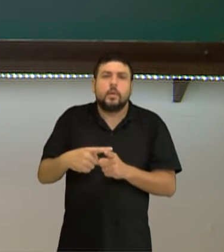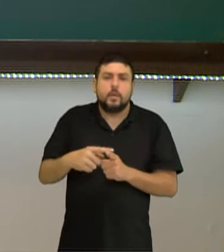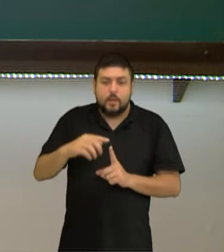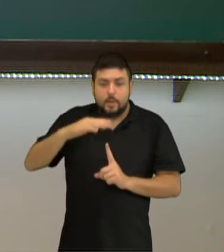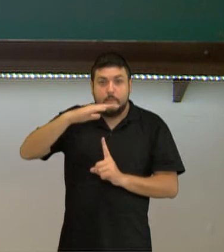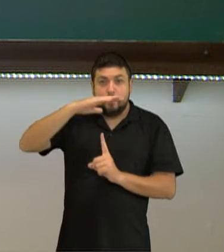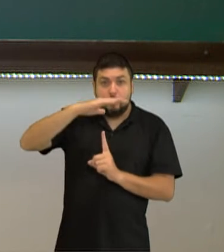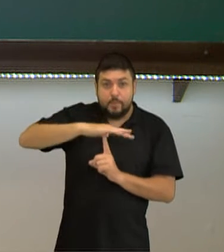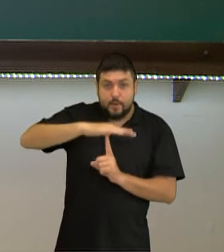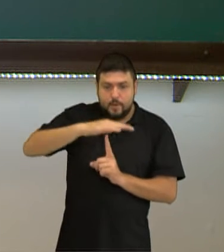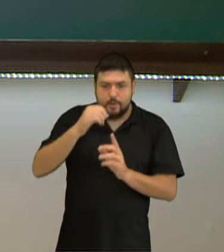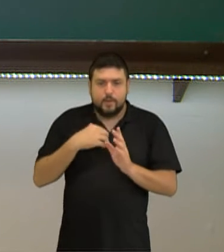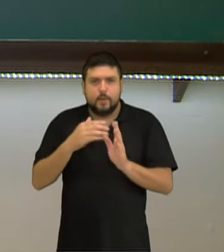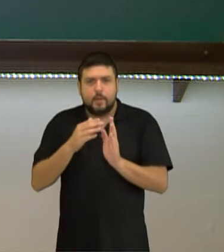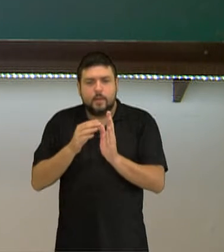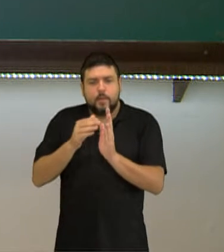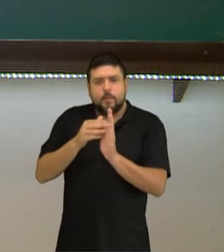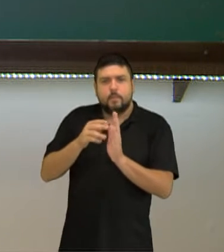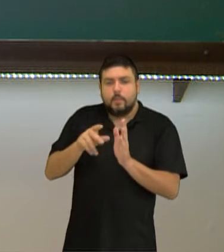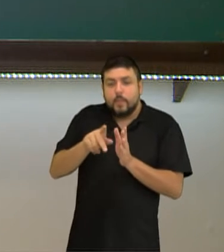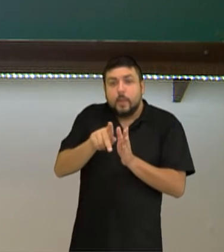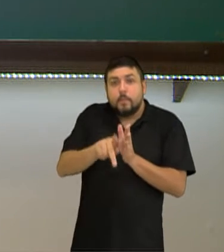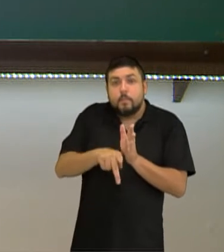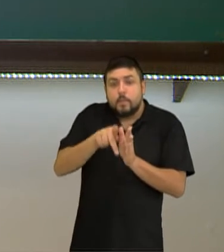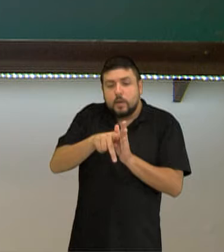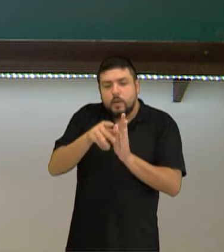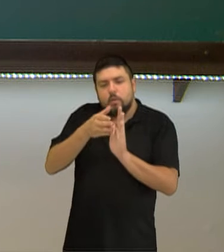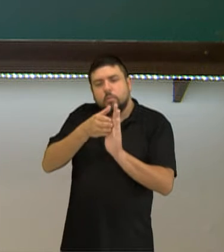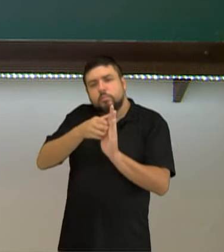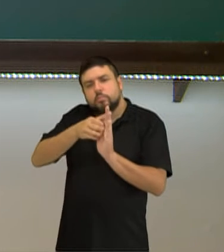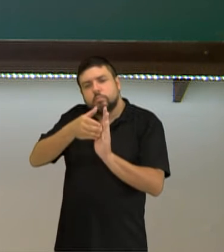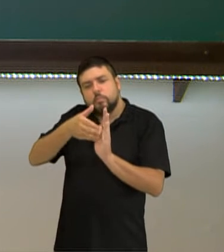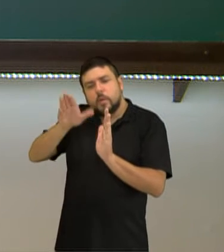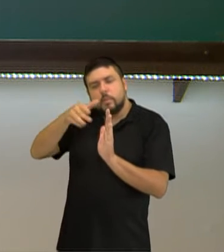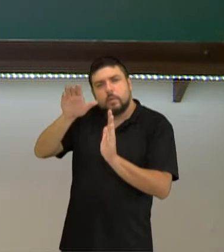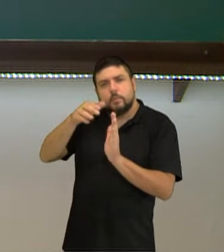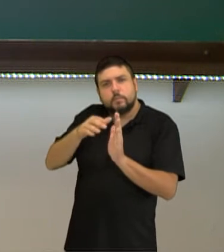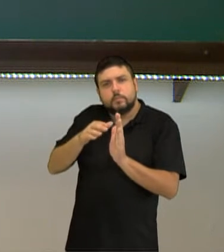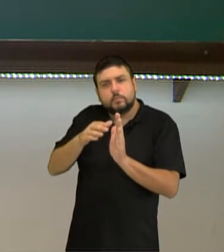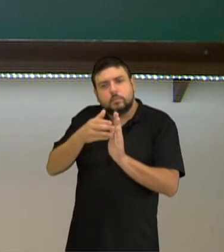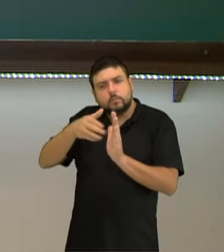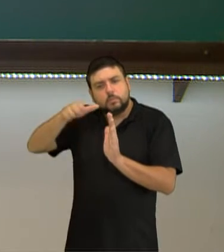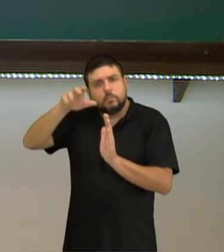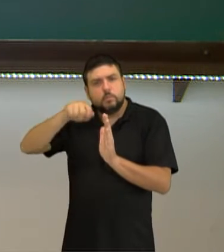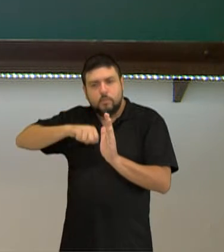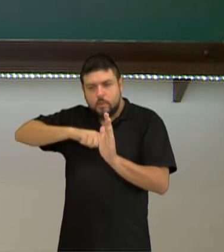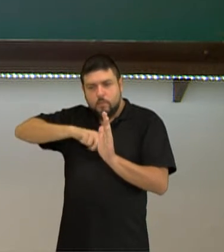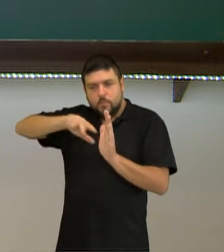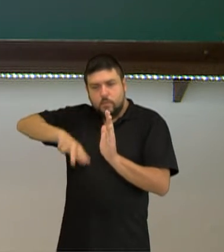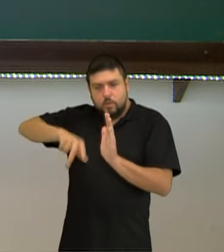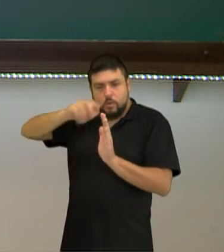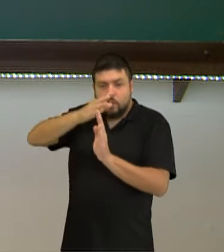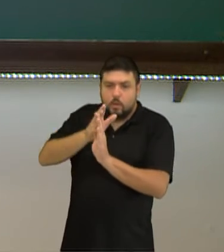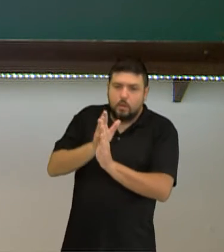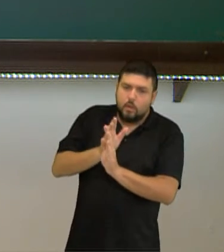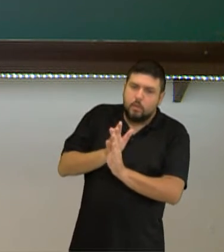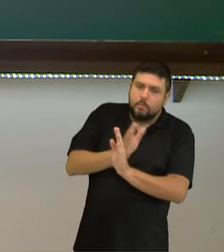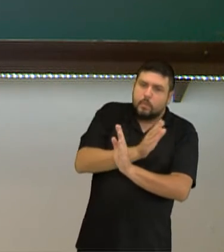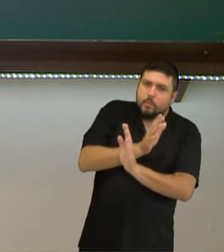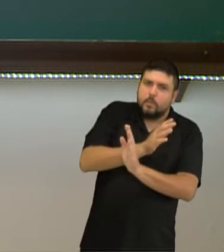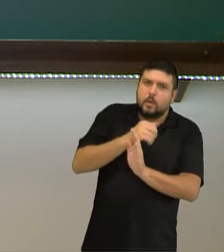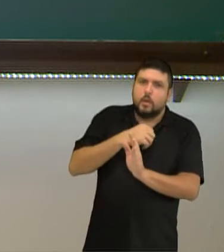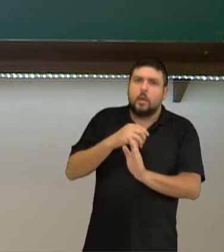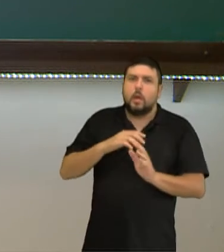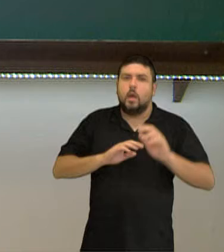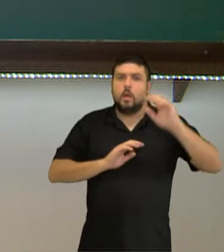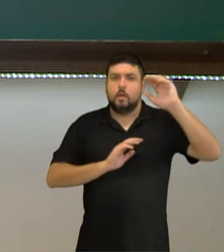você saía de Paranaguá, subia já para outras regiões do Paraná, nós já estaríamos em território espanhol. E os